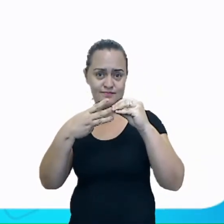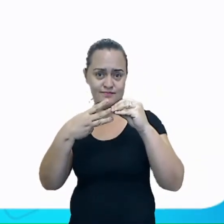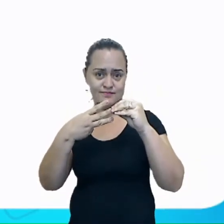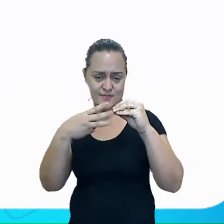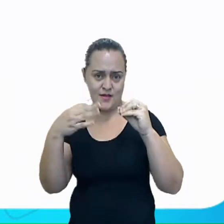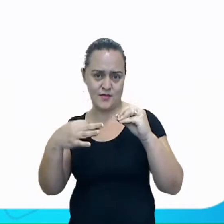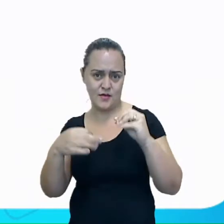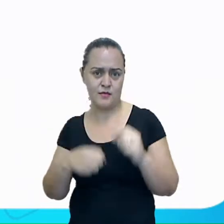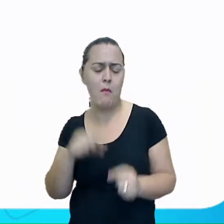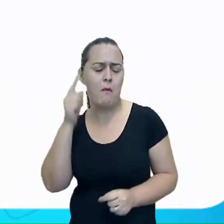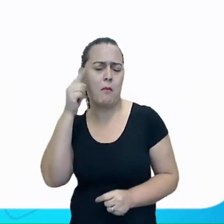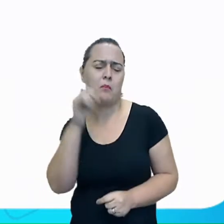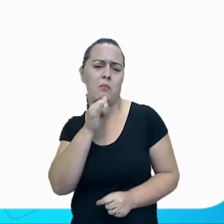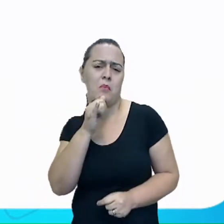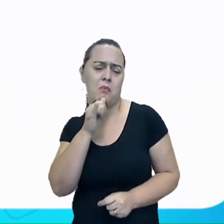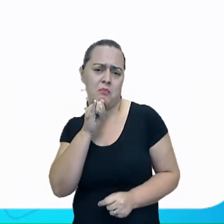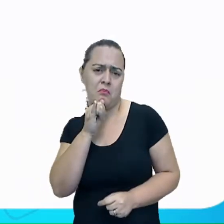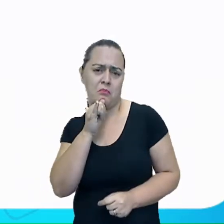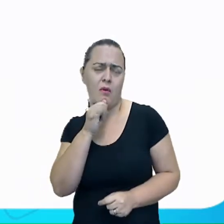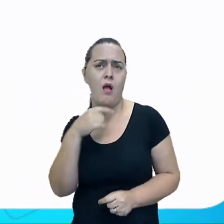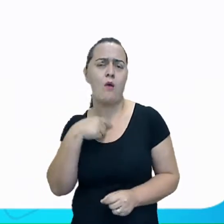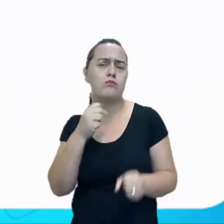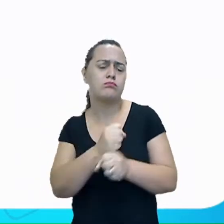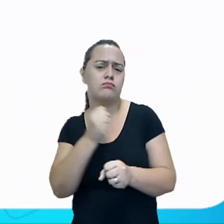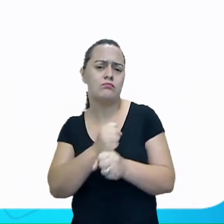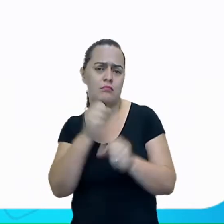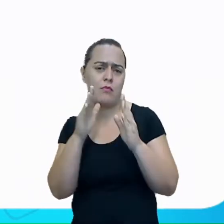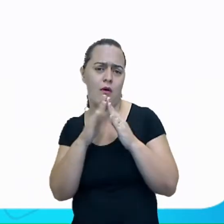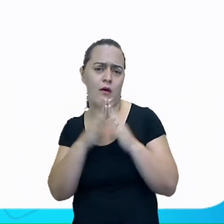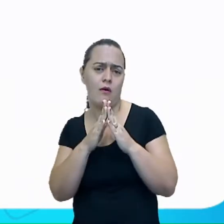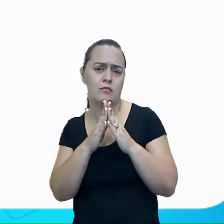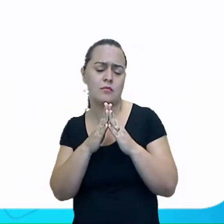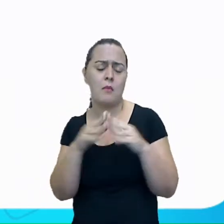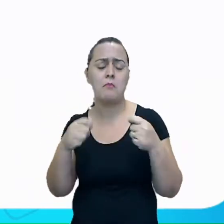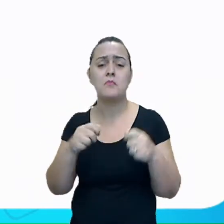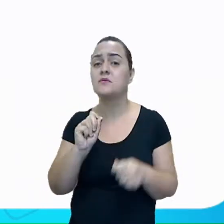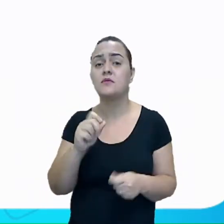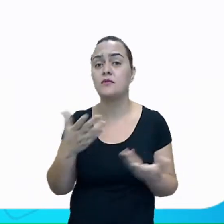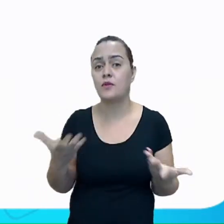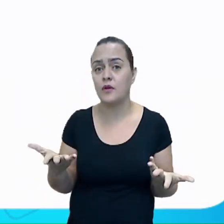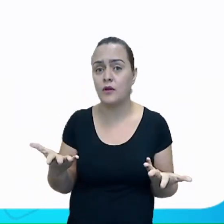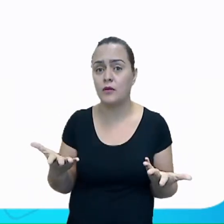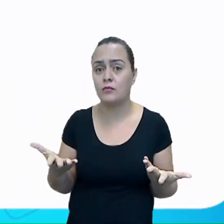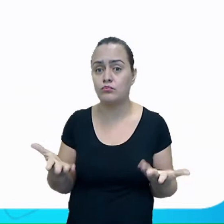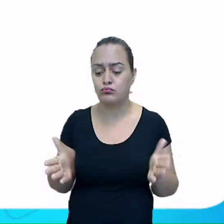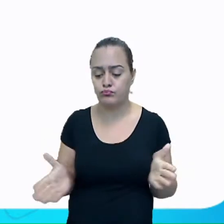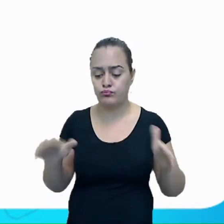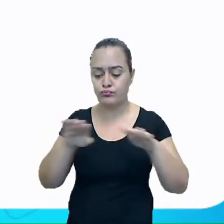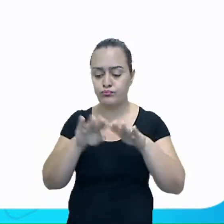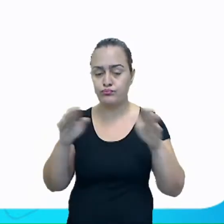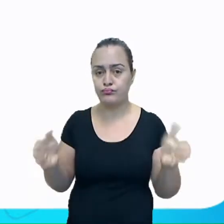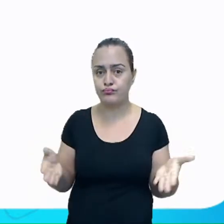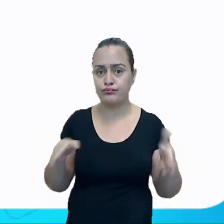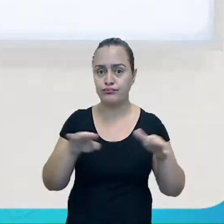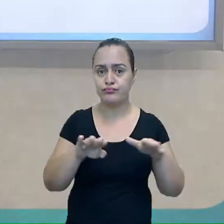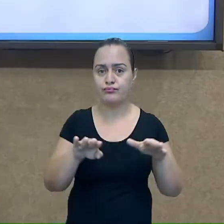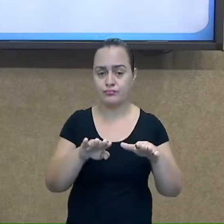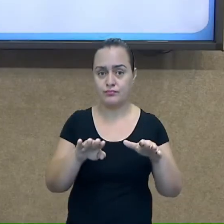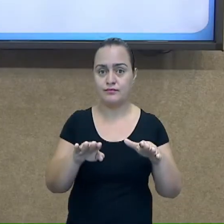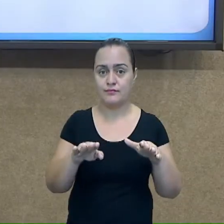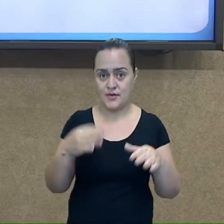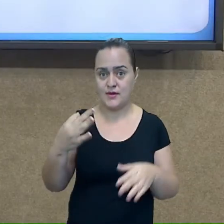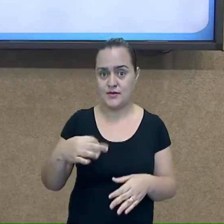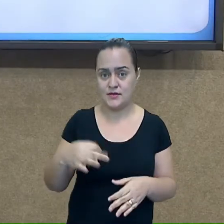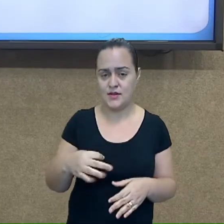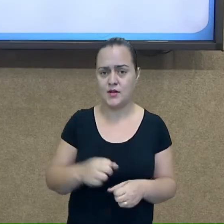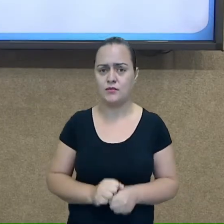eu preciso de tijolos. Então, ao final da construção, eu tenho